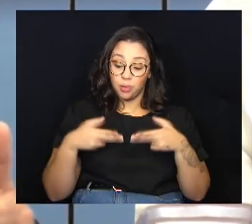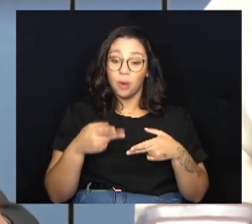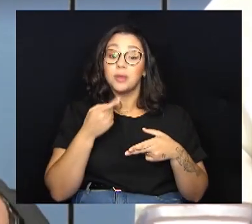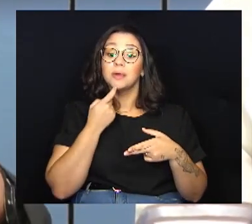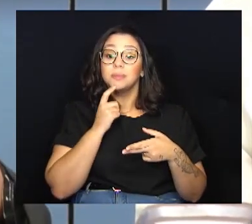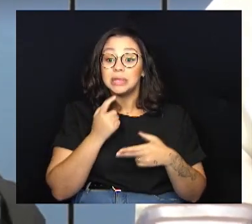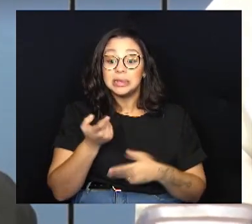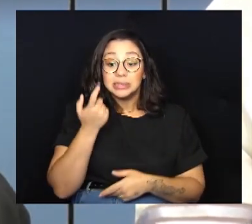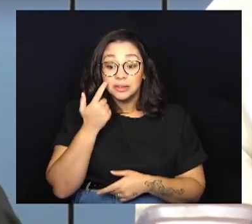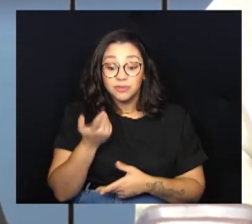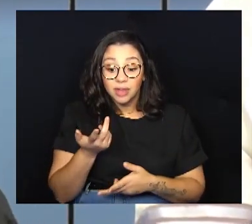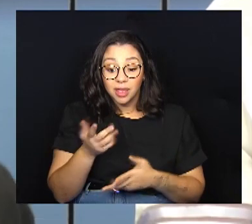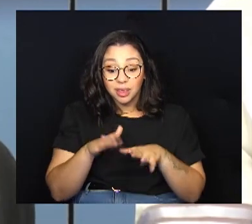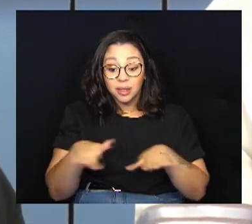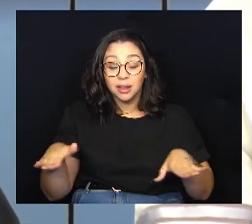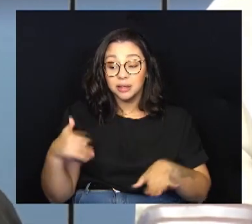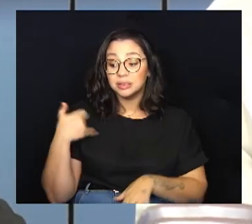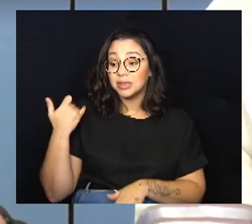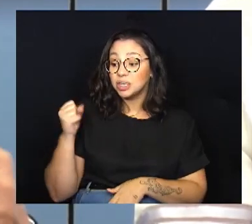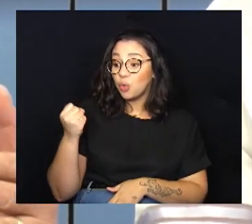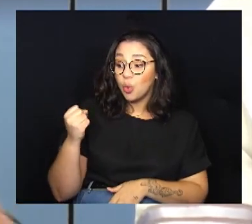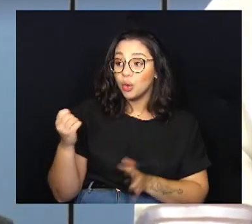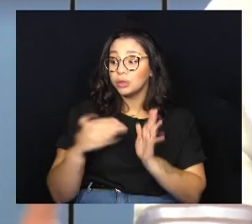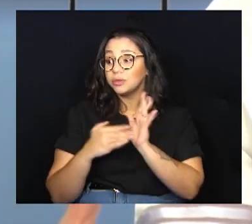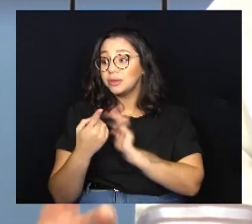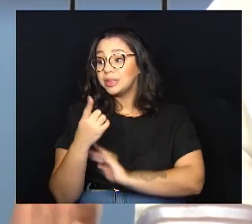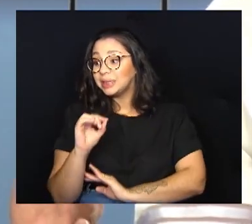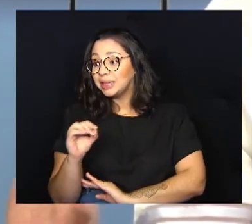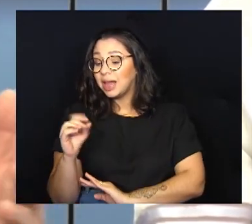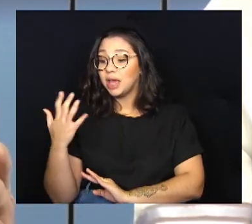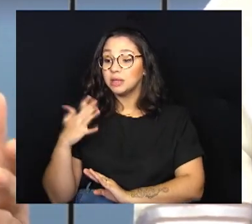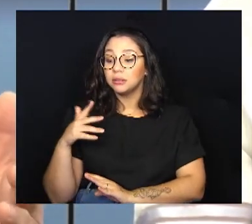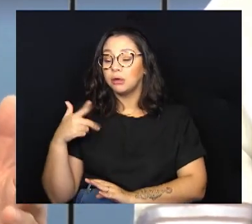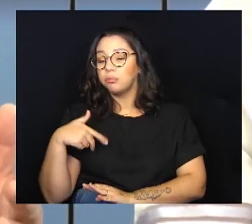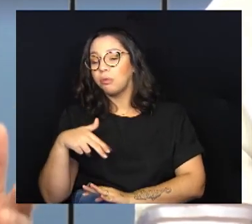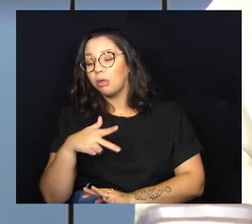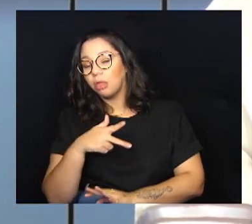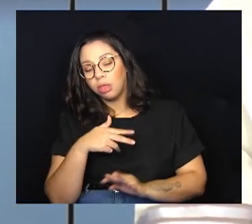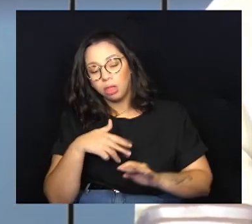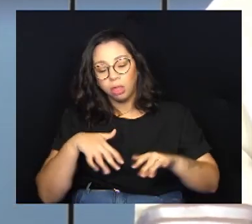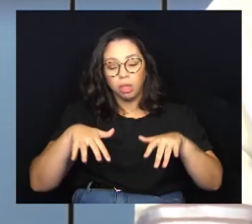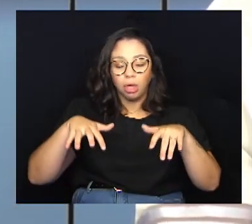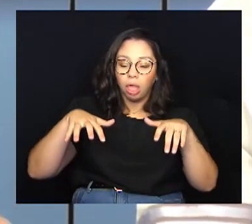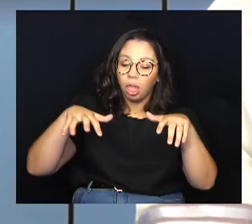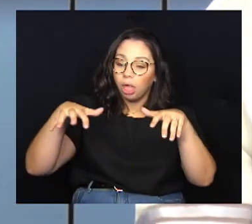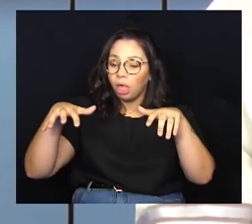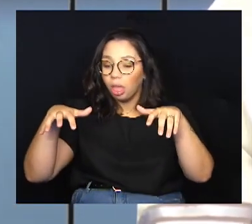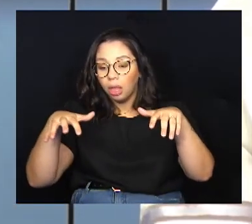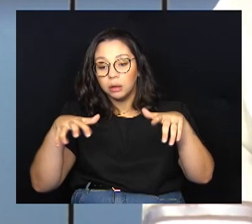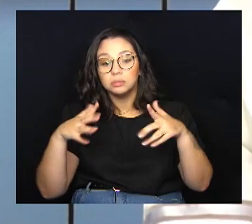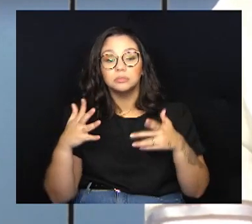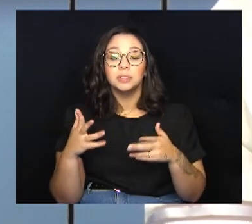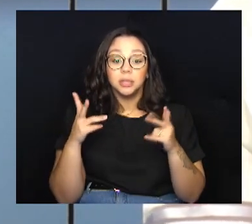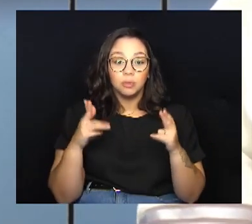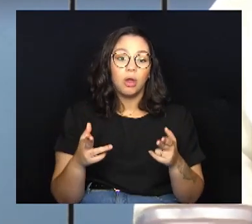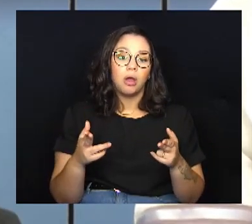Municipal, como que o senhor avalia, qual é a primeira coisa que vem ao pensamento quando a gente pensa nessas novas drogas? Eu dei